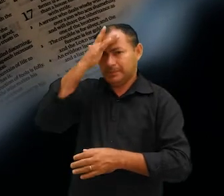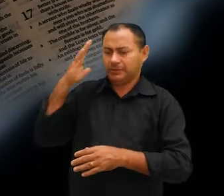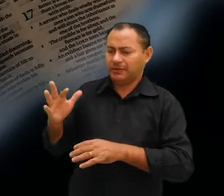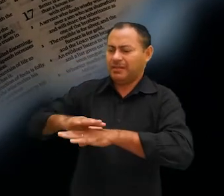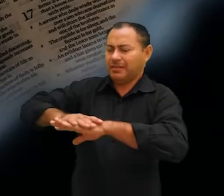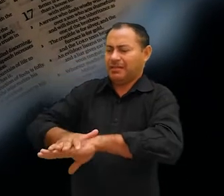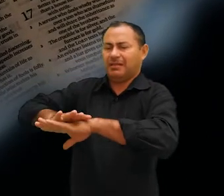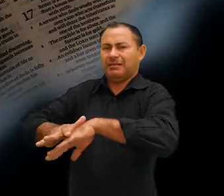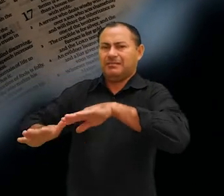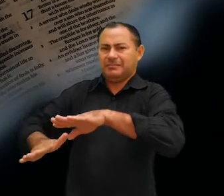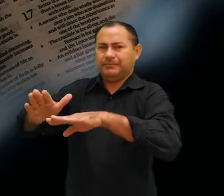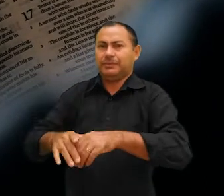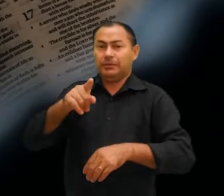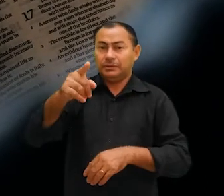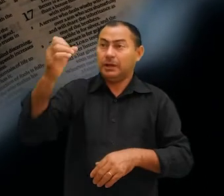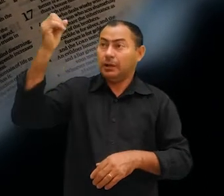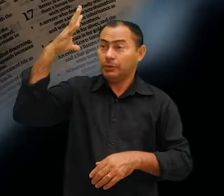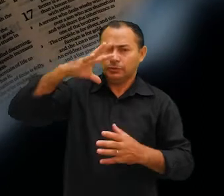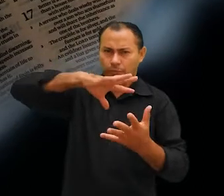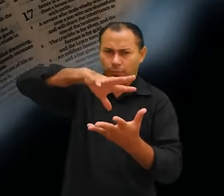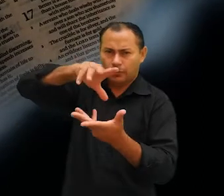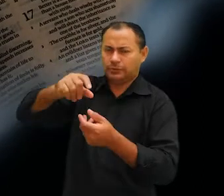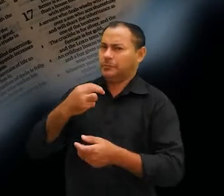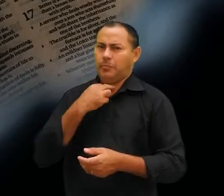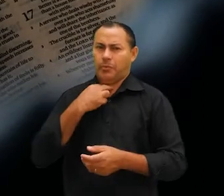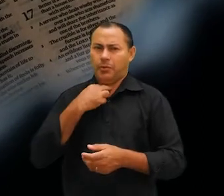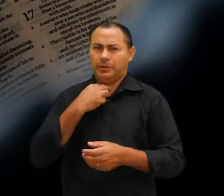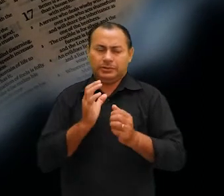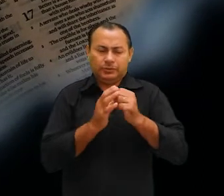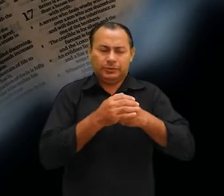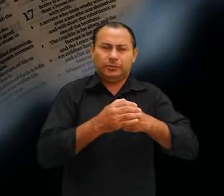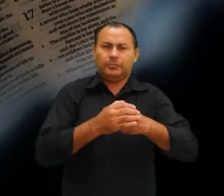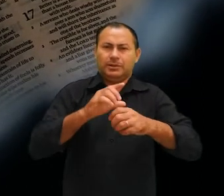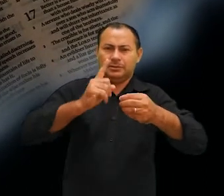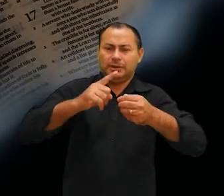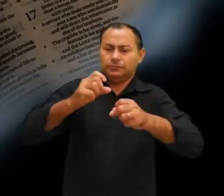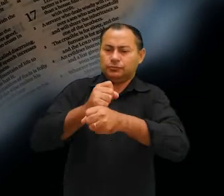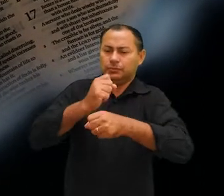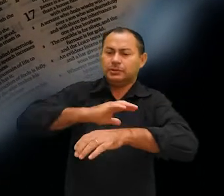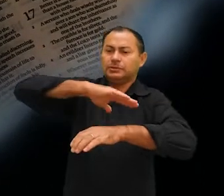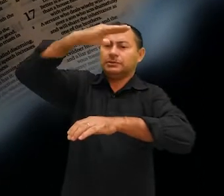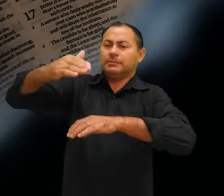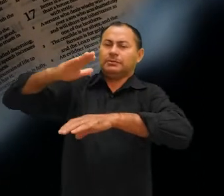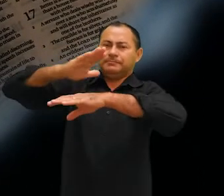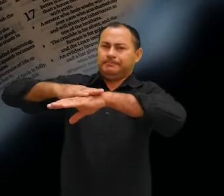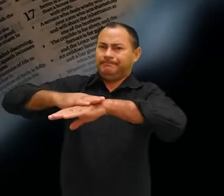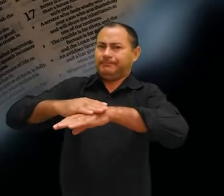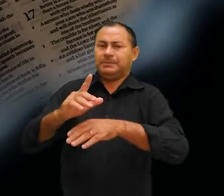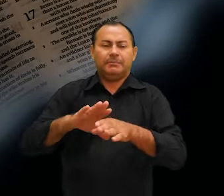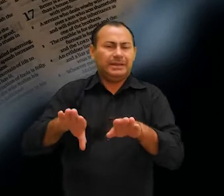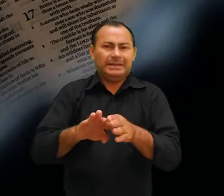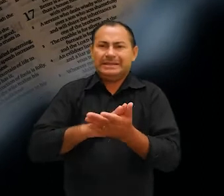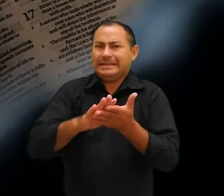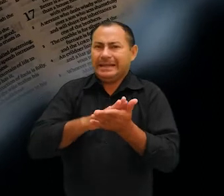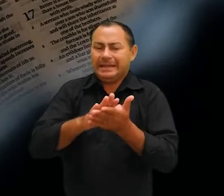é pisado pelos homens vocês são a luz do mundo não se pode esconder uma cidade construída sobre o monte e também